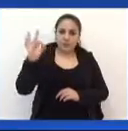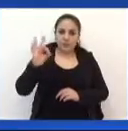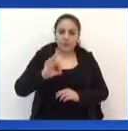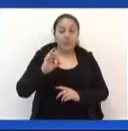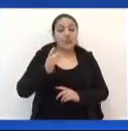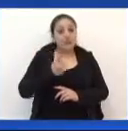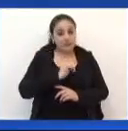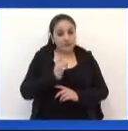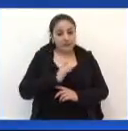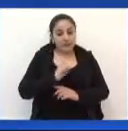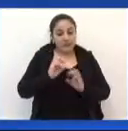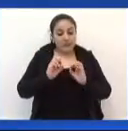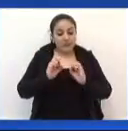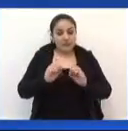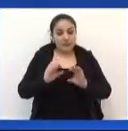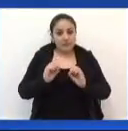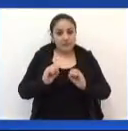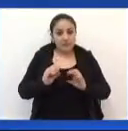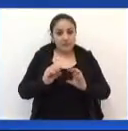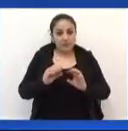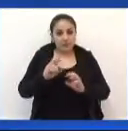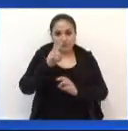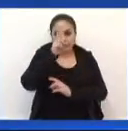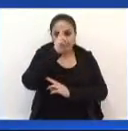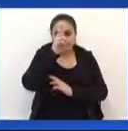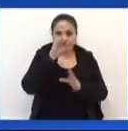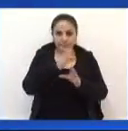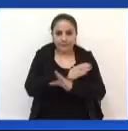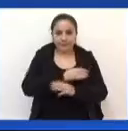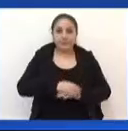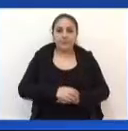31,8% possuem ensino médio completo.